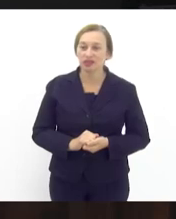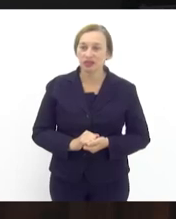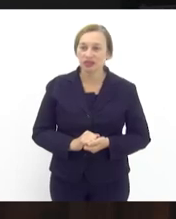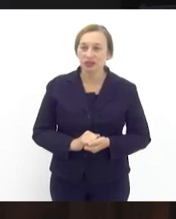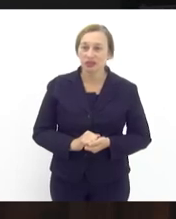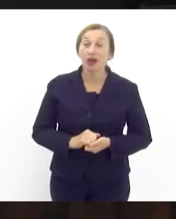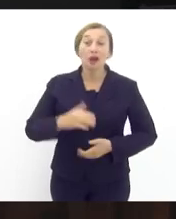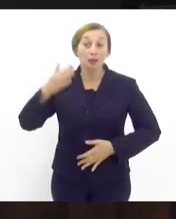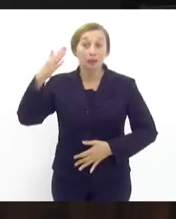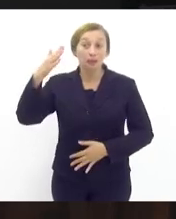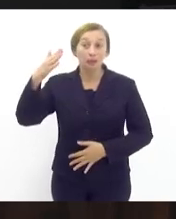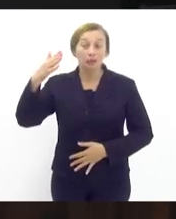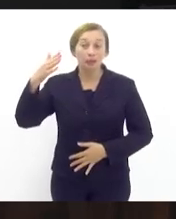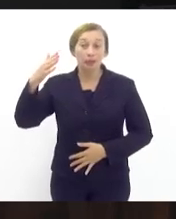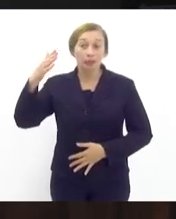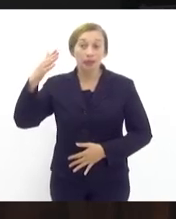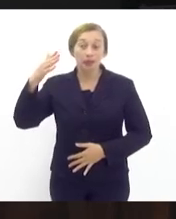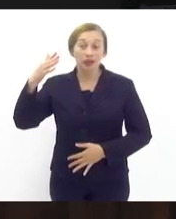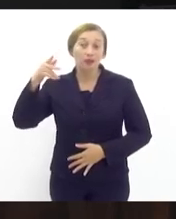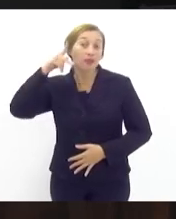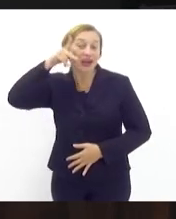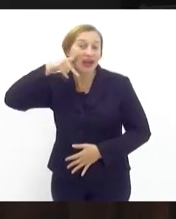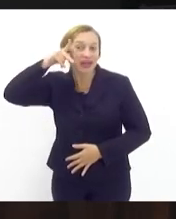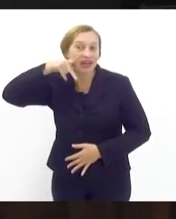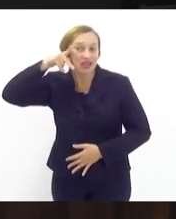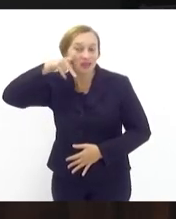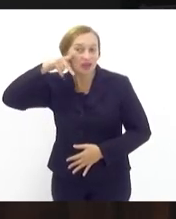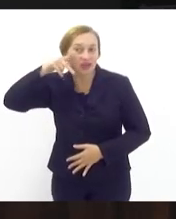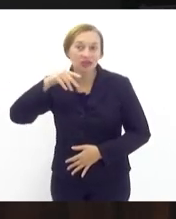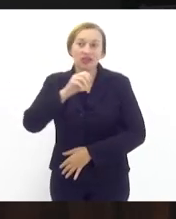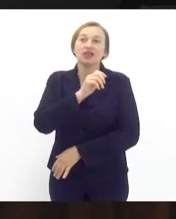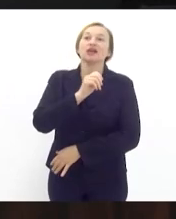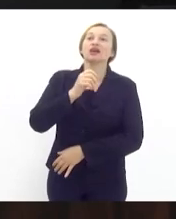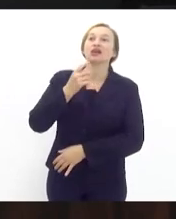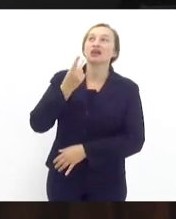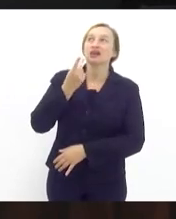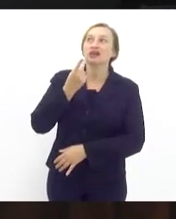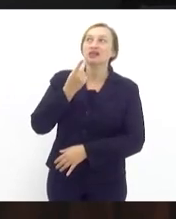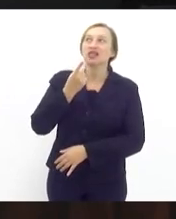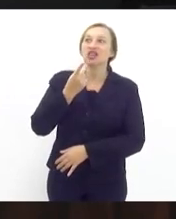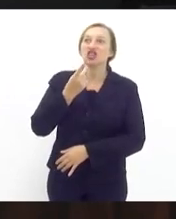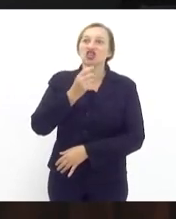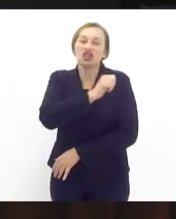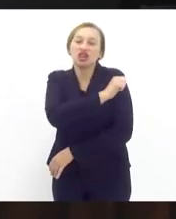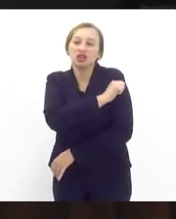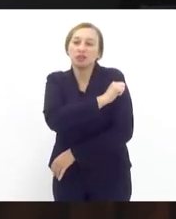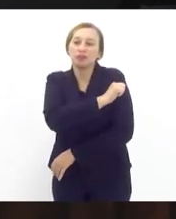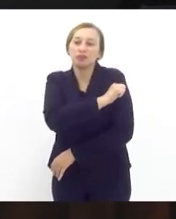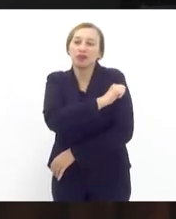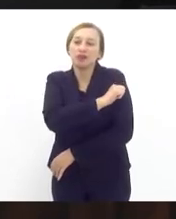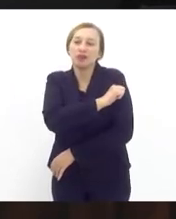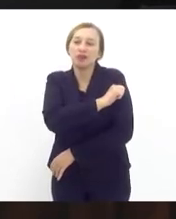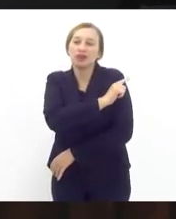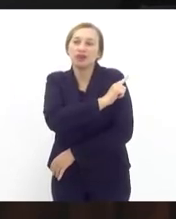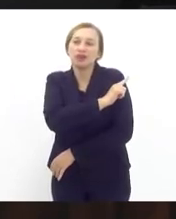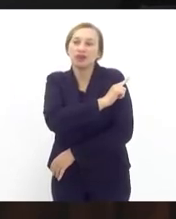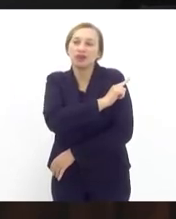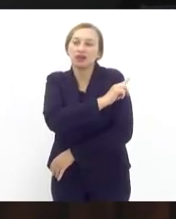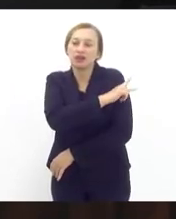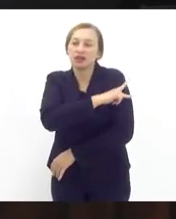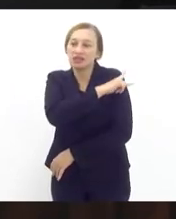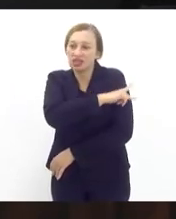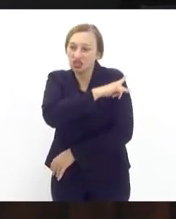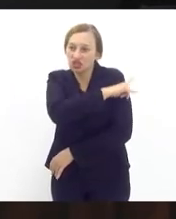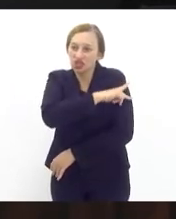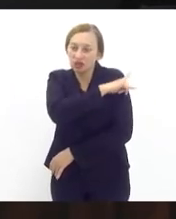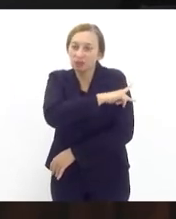Paraíba Sergipe Distrito Federal quem foi mais Maranhão já